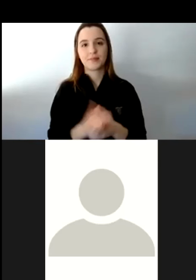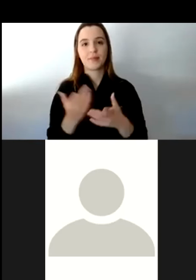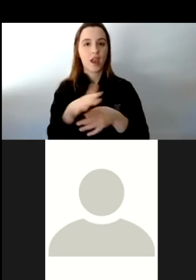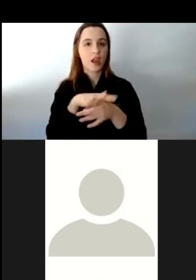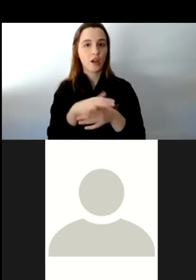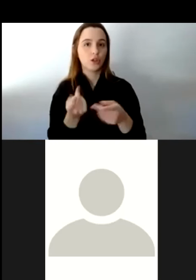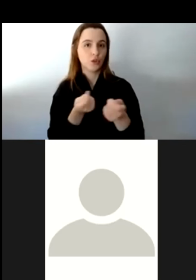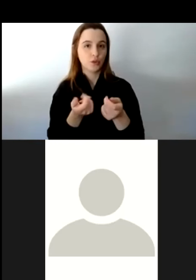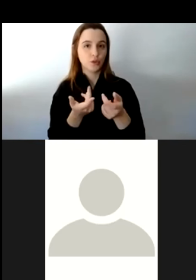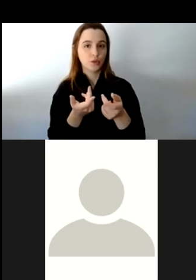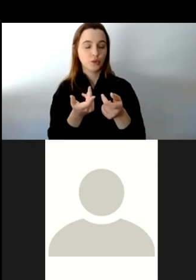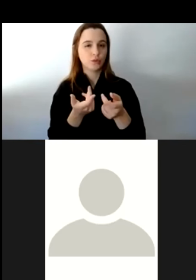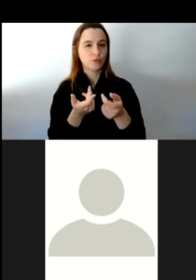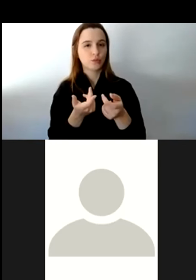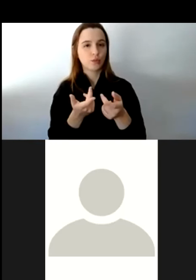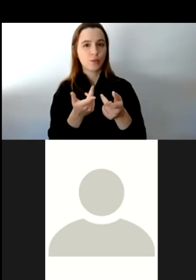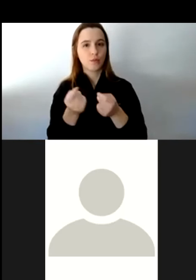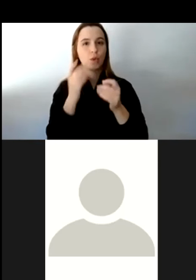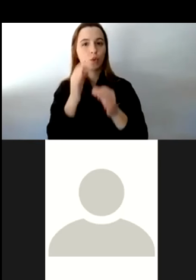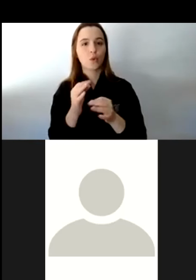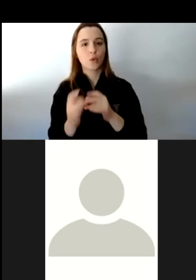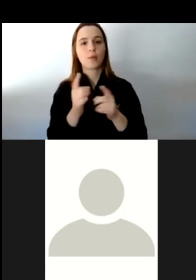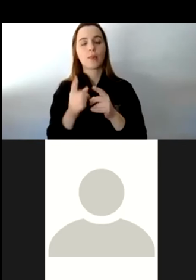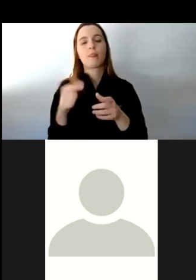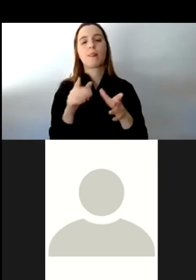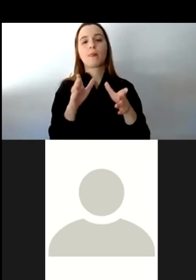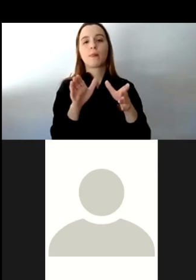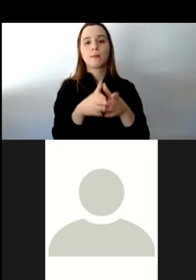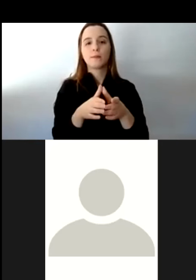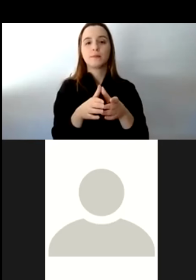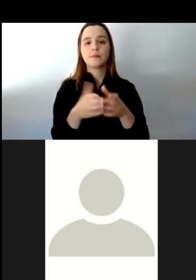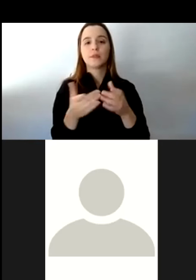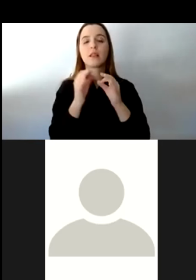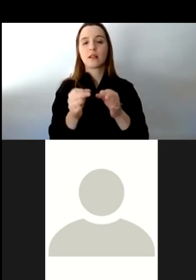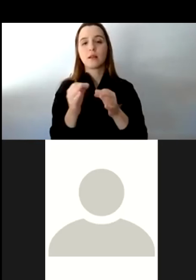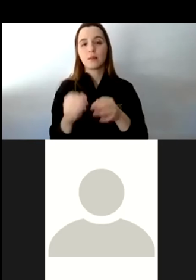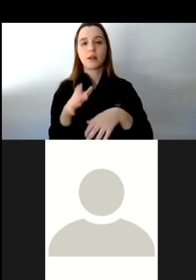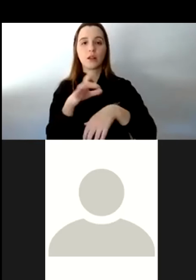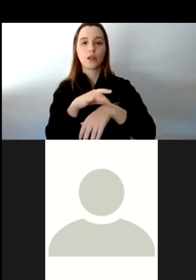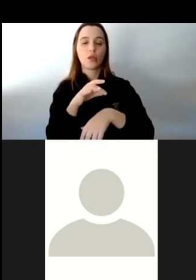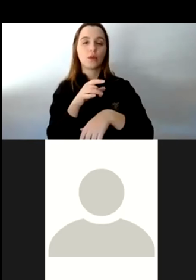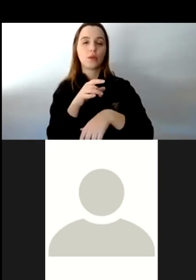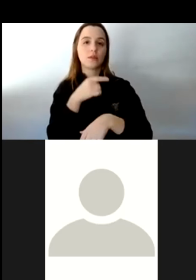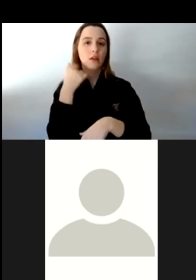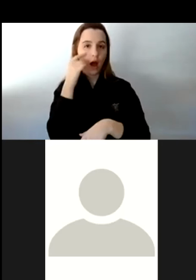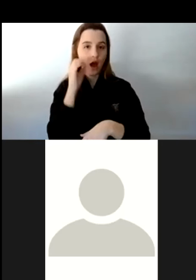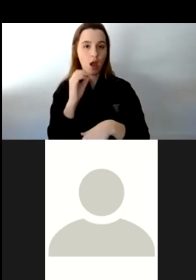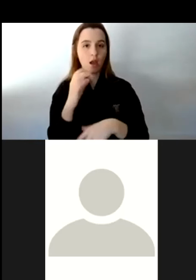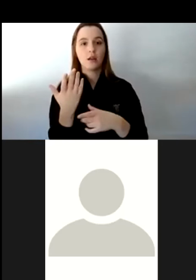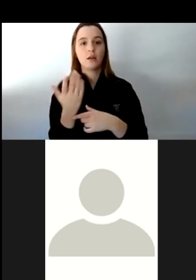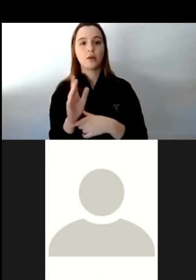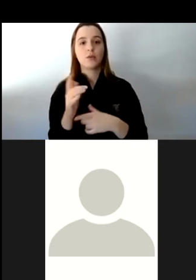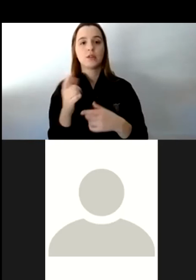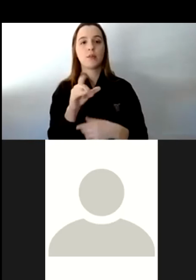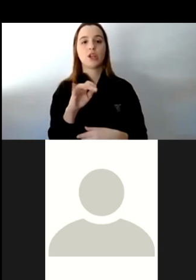da coordenação de cuidados, destacamos a recondução e implementação de comissões de coordenadoras de tratamento de algumas doenças raras, como as doenças